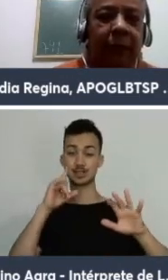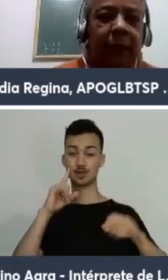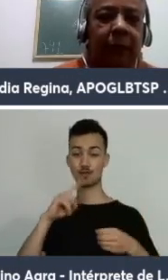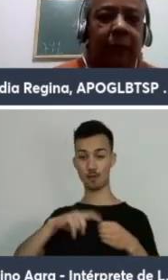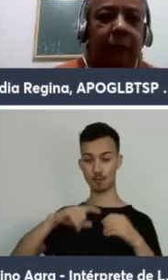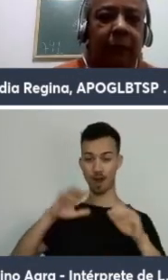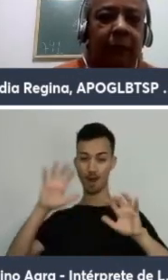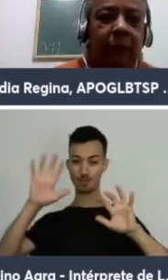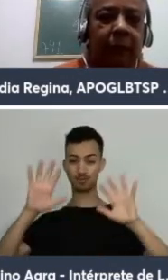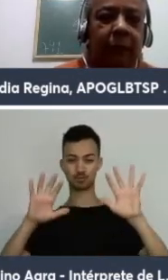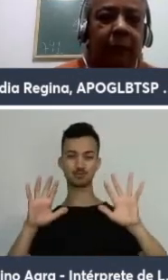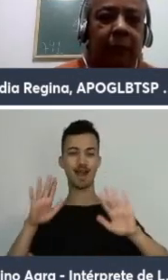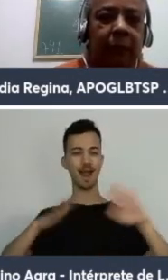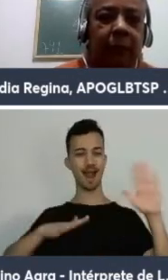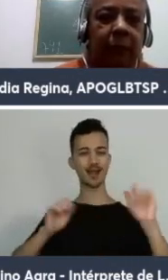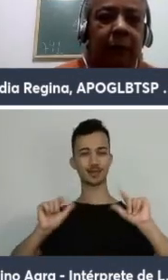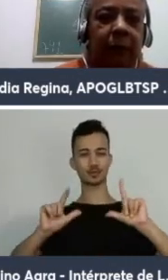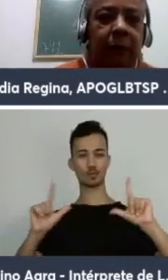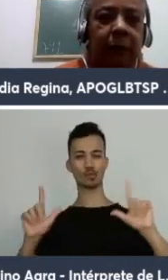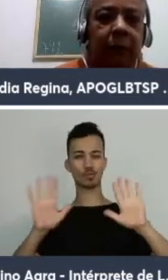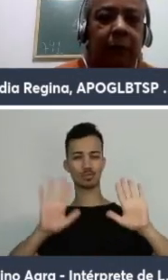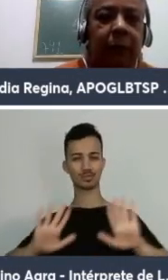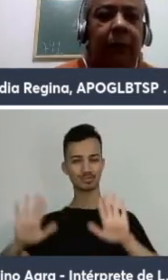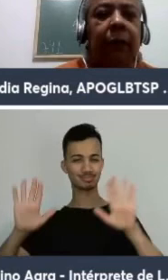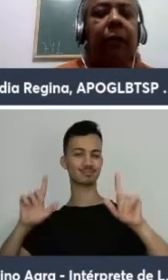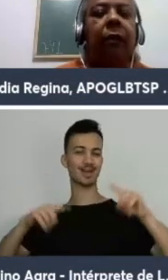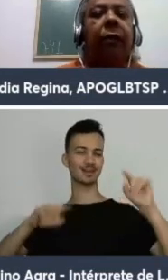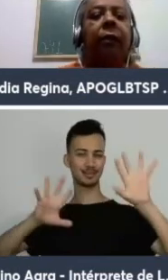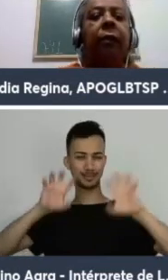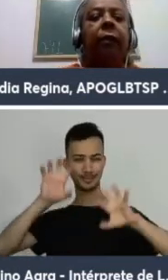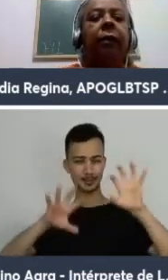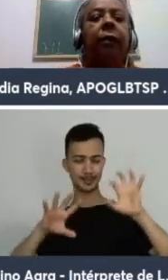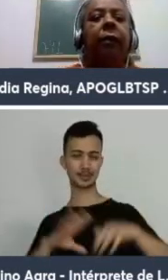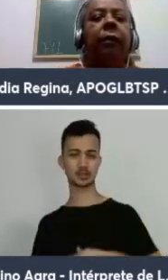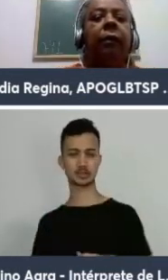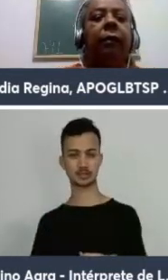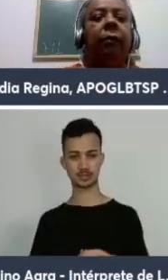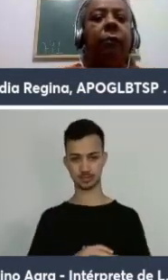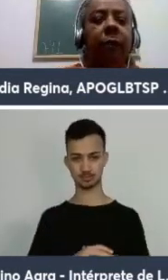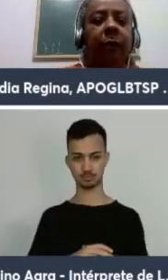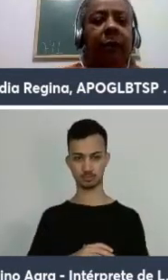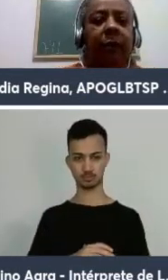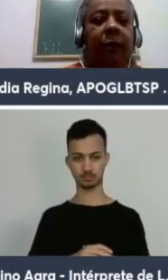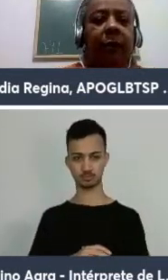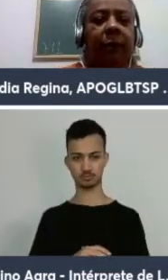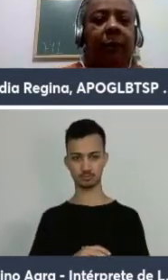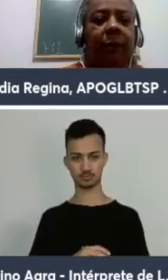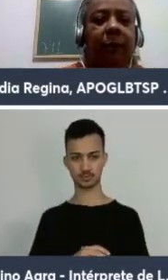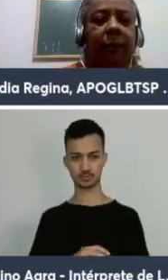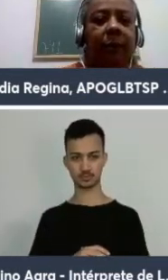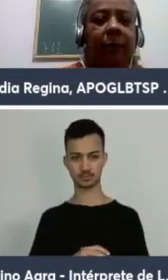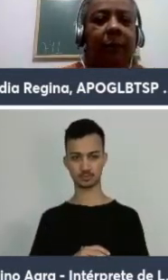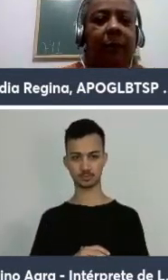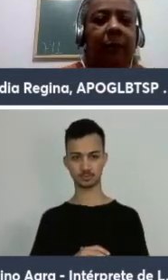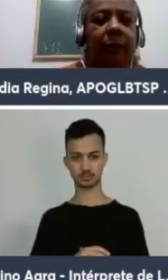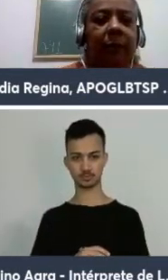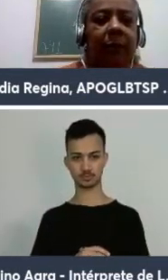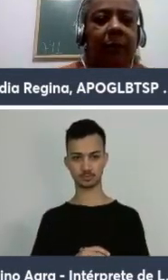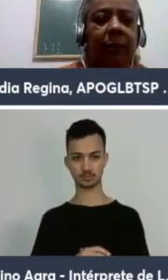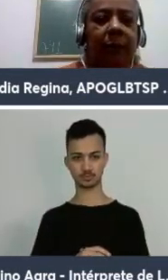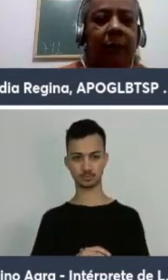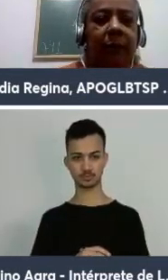Agora saiu. E acho que agora melhorou. Oi. Oi. Voltei.